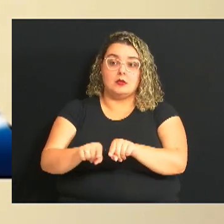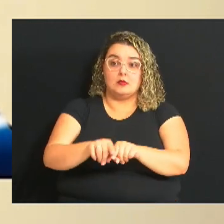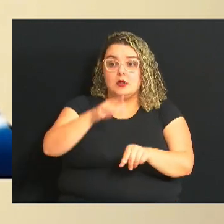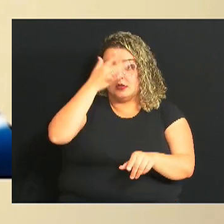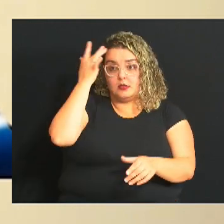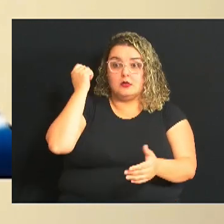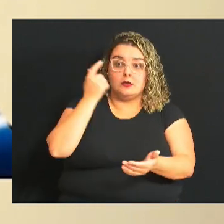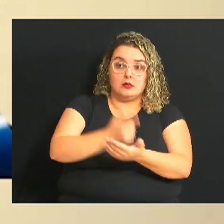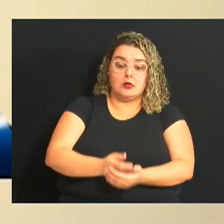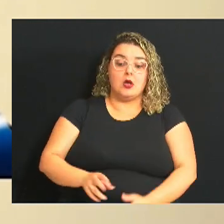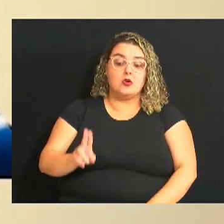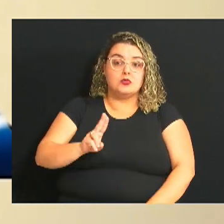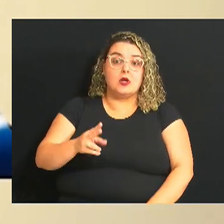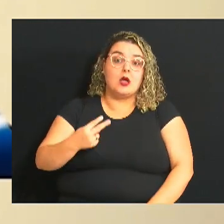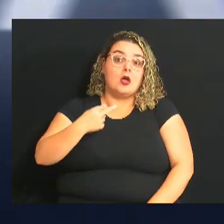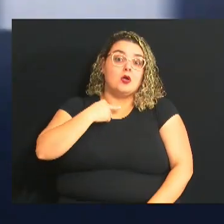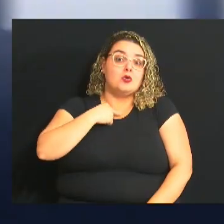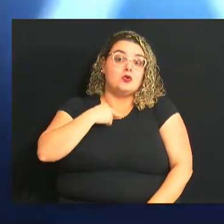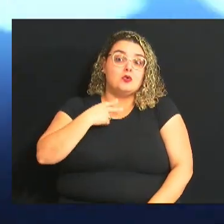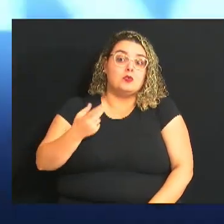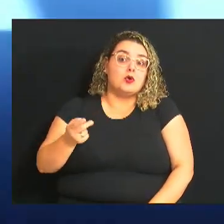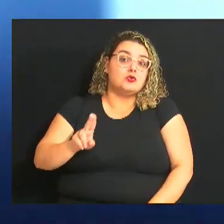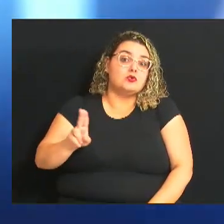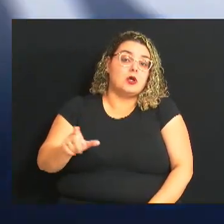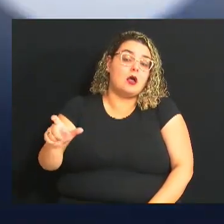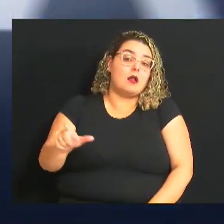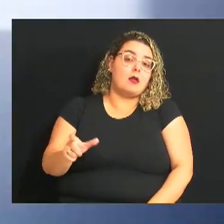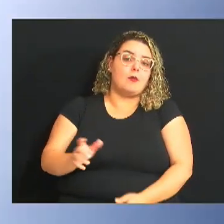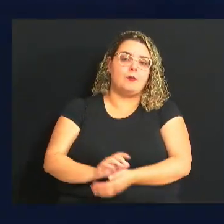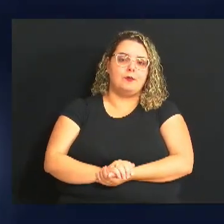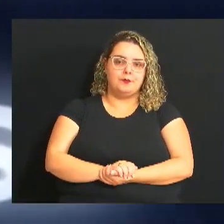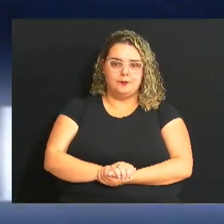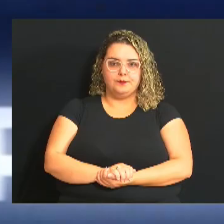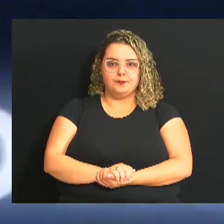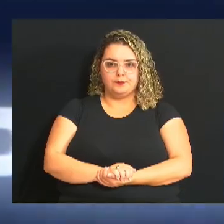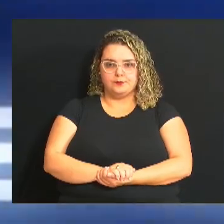ele saber que não pode utilizar cartão.